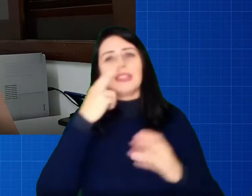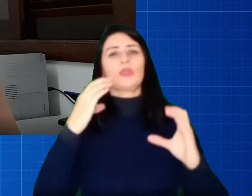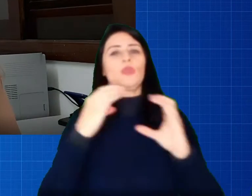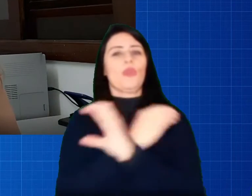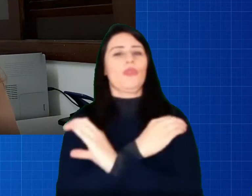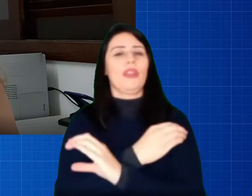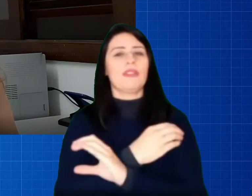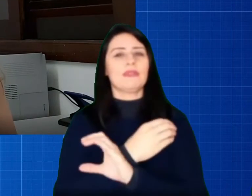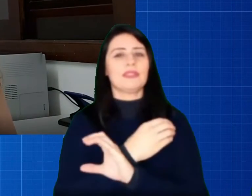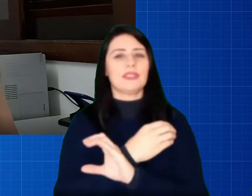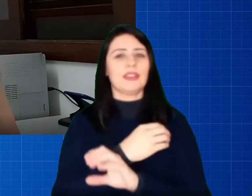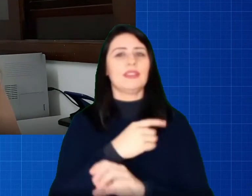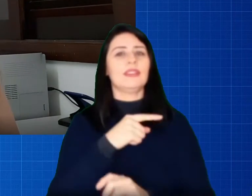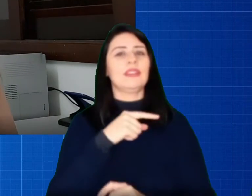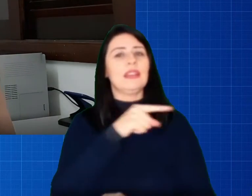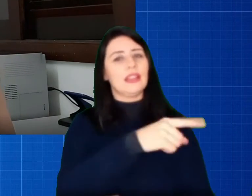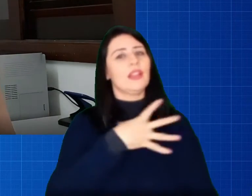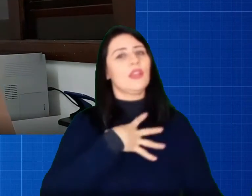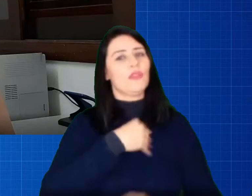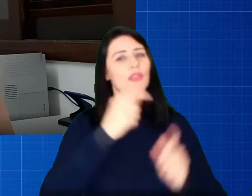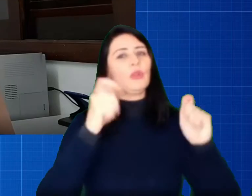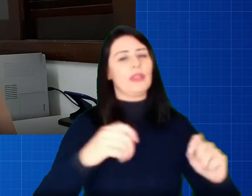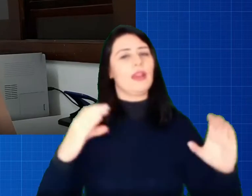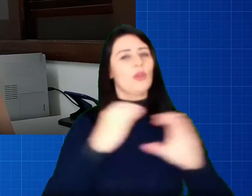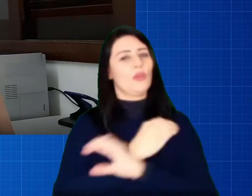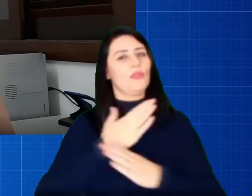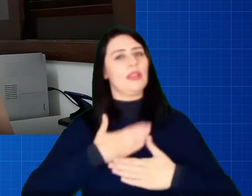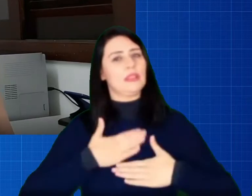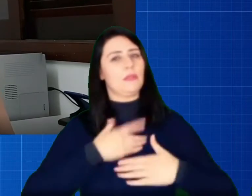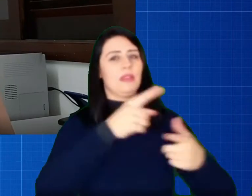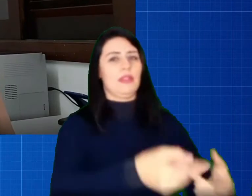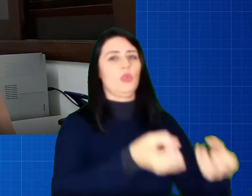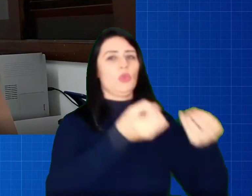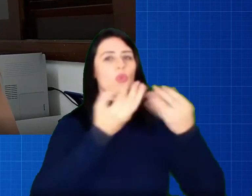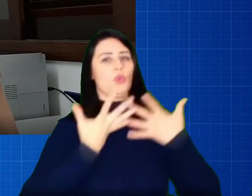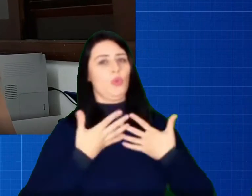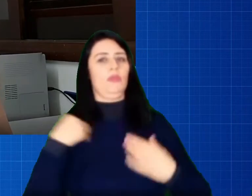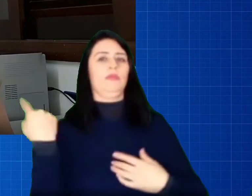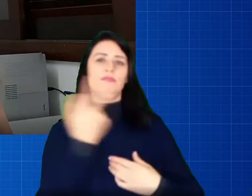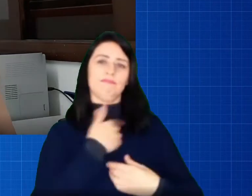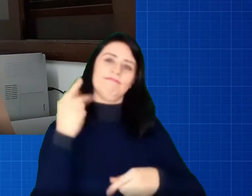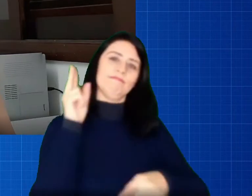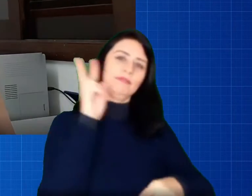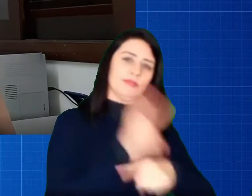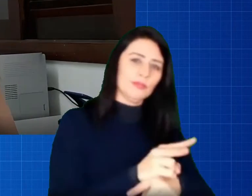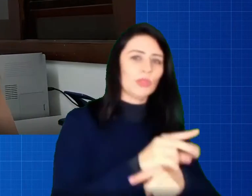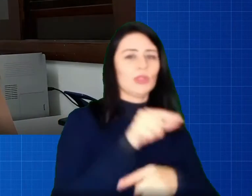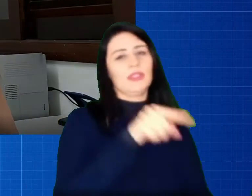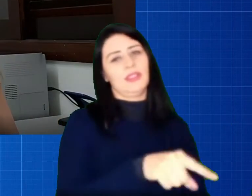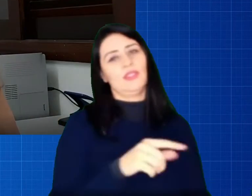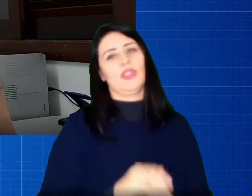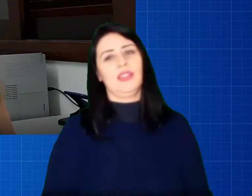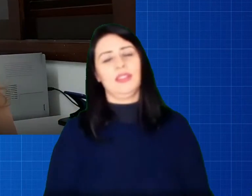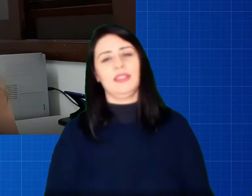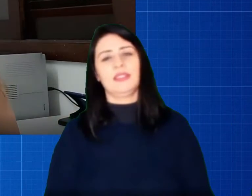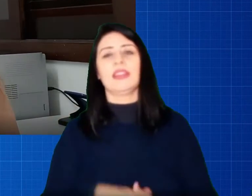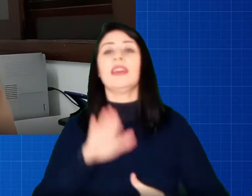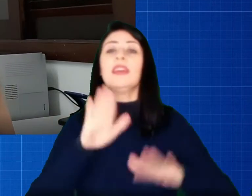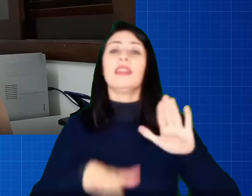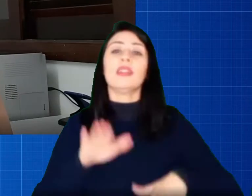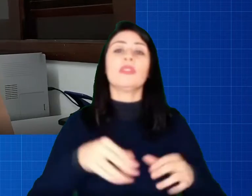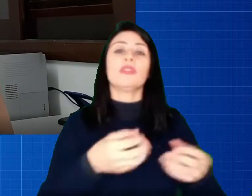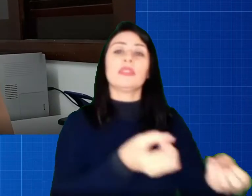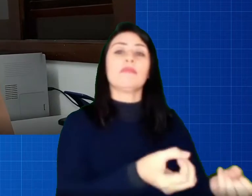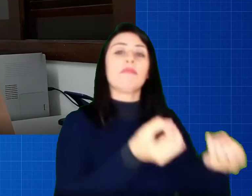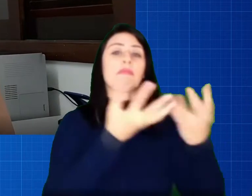Então, que eles se encontrem na gente um espaço de confiança, para que eles possam confiar em vocês para contar, para que vocês possam